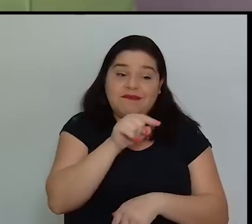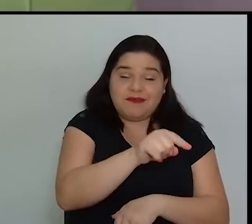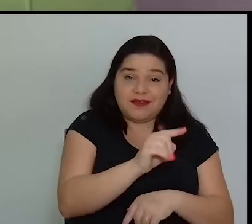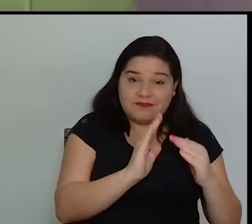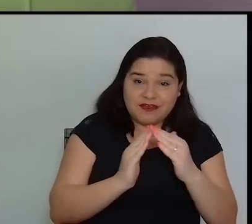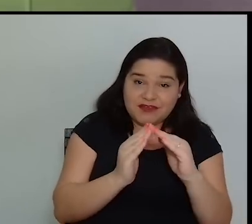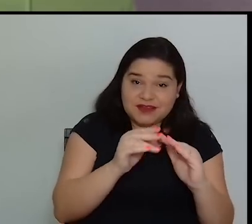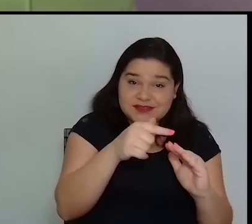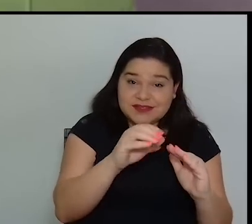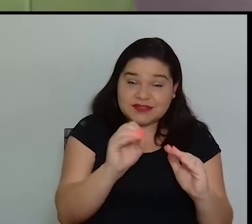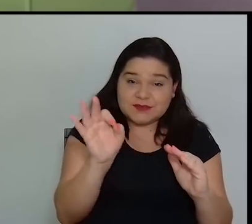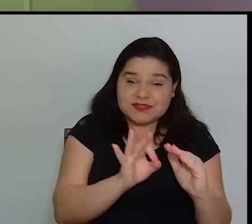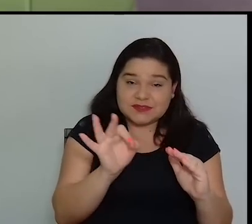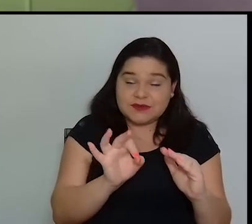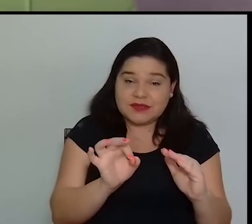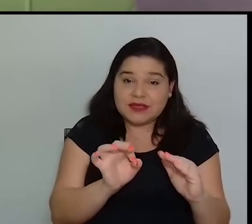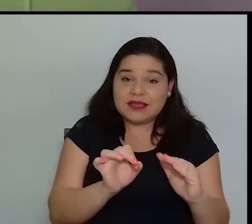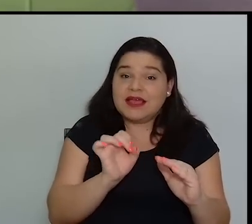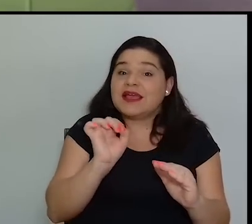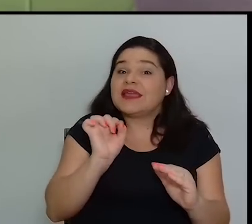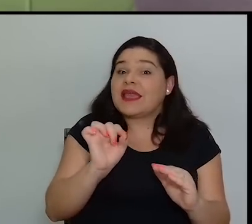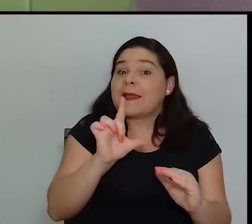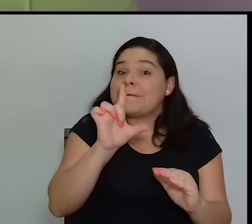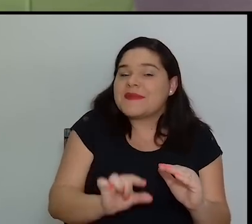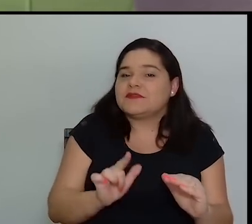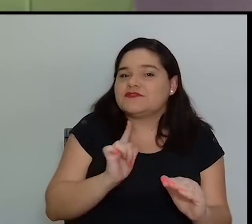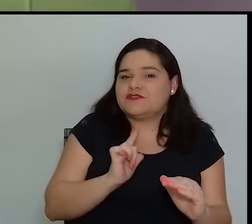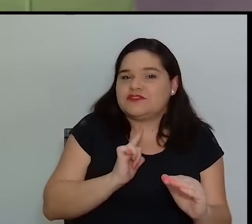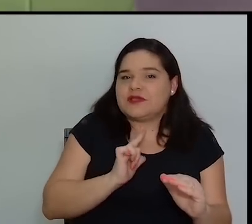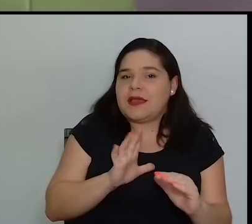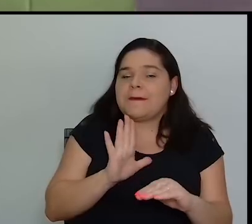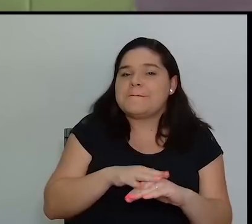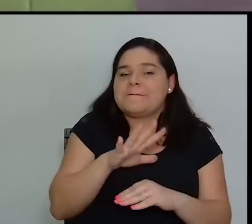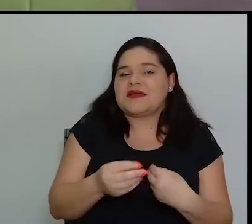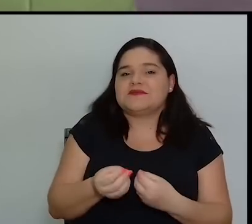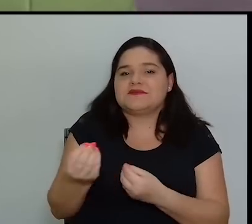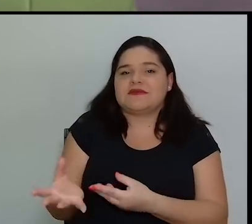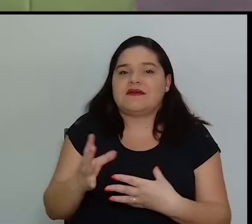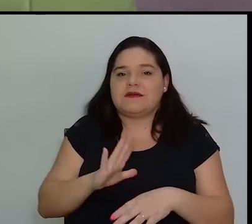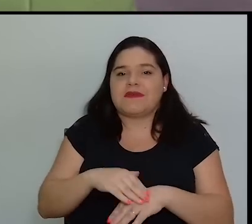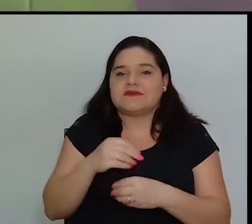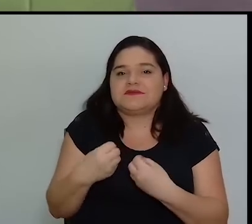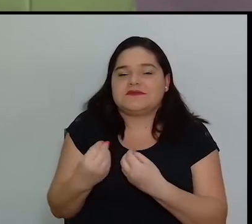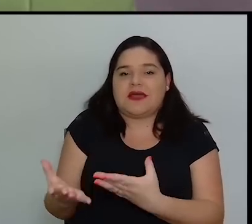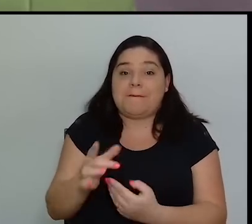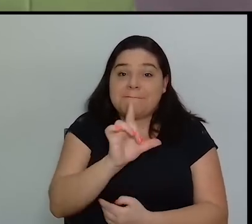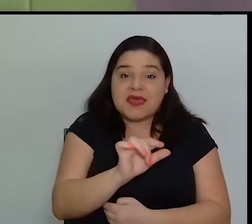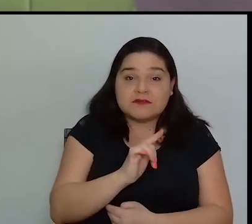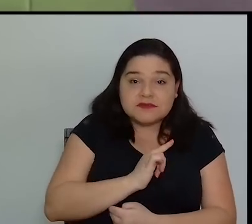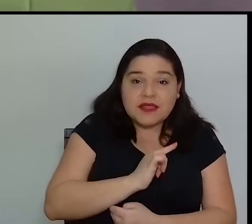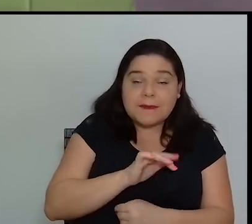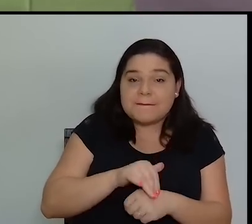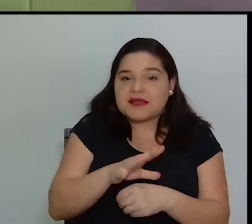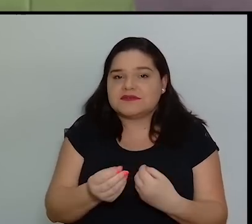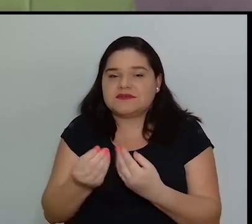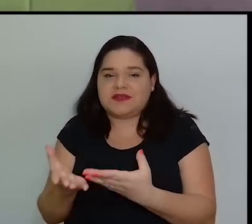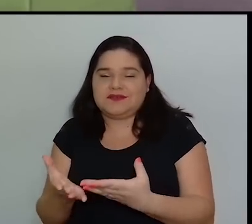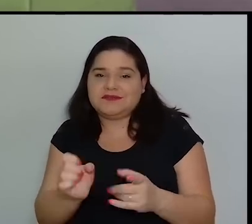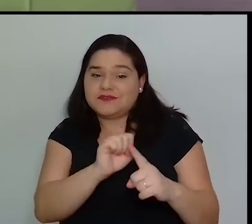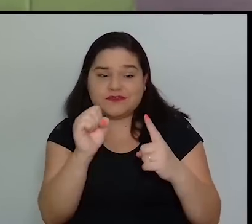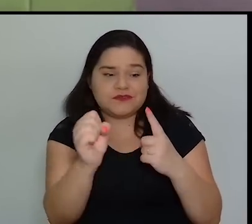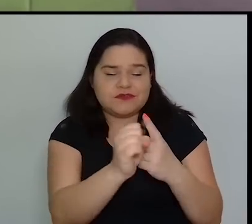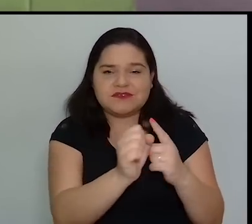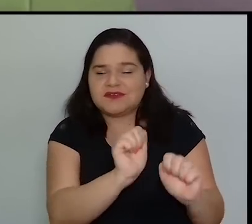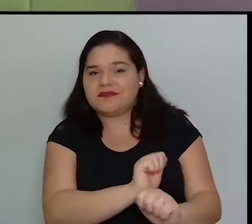favela seja quem menos tinha era quem mais doava então o social tá